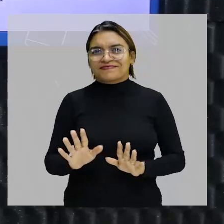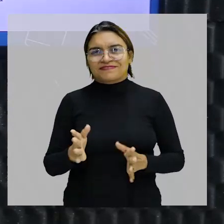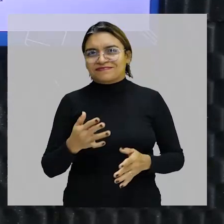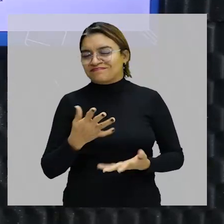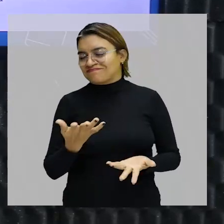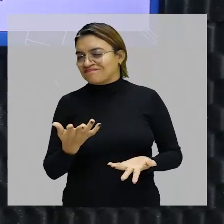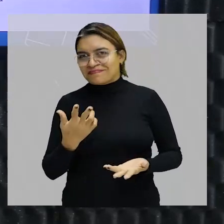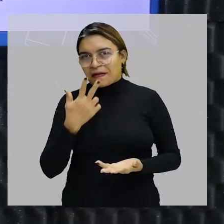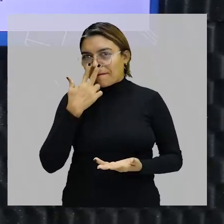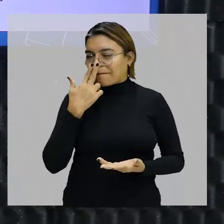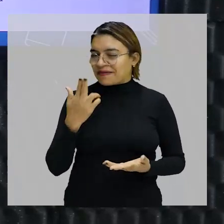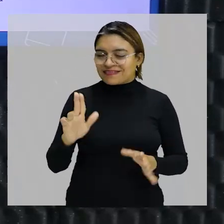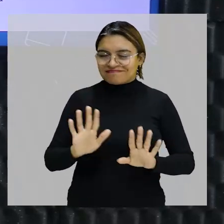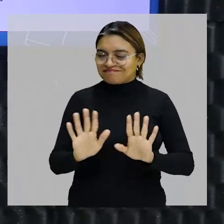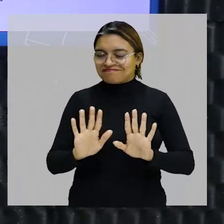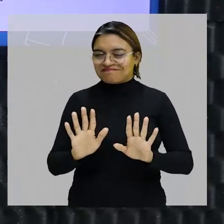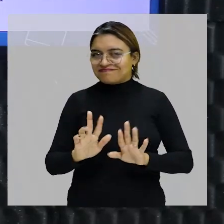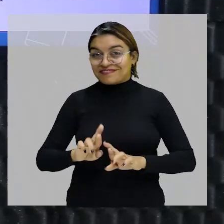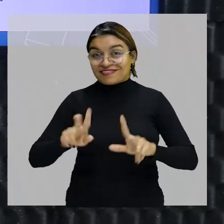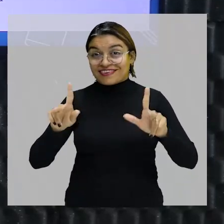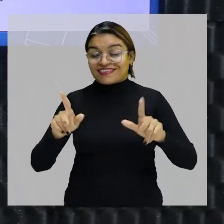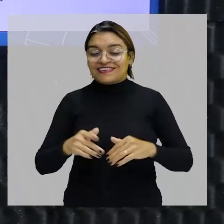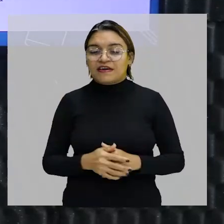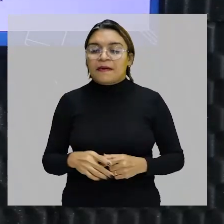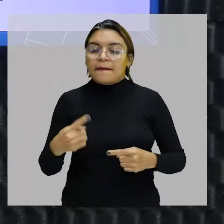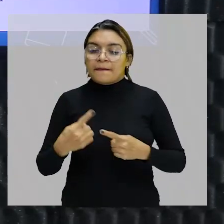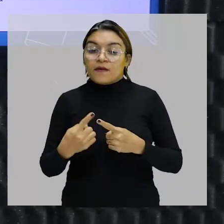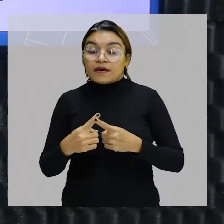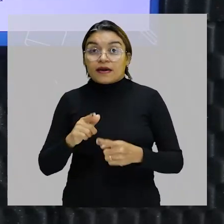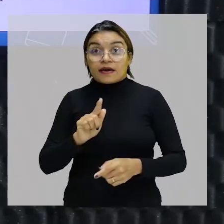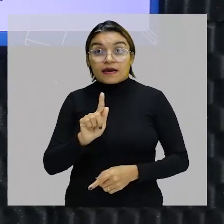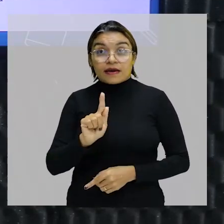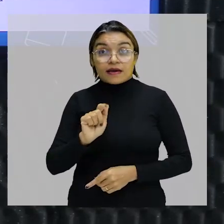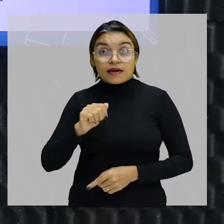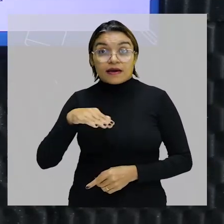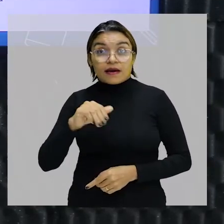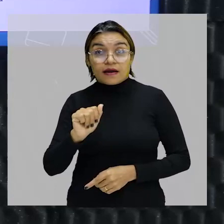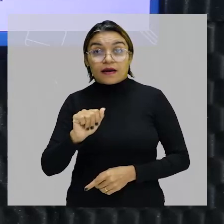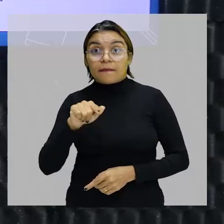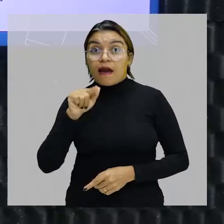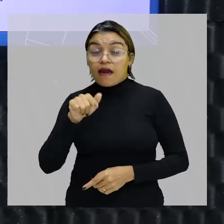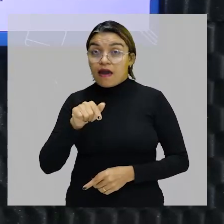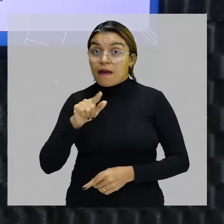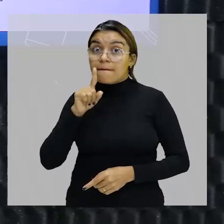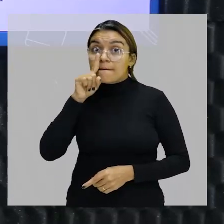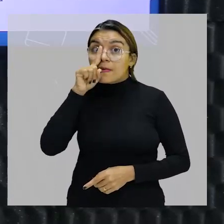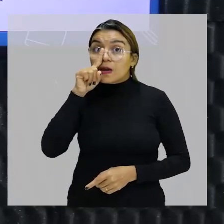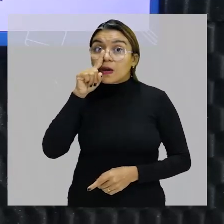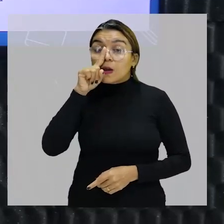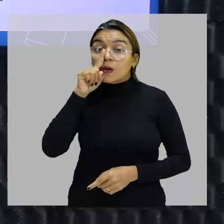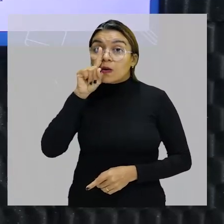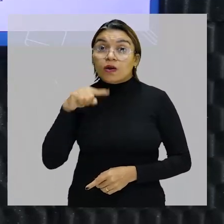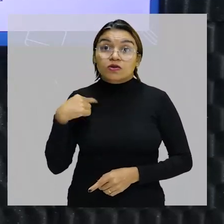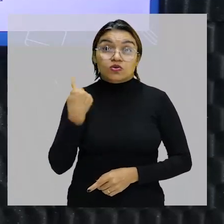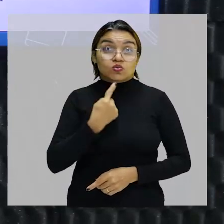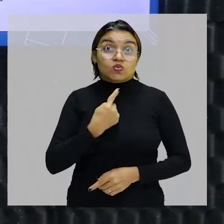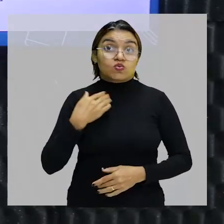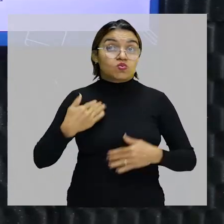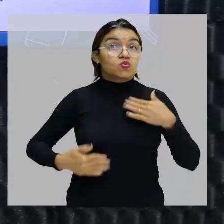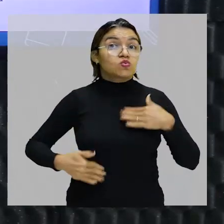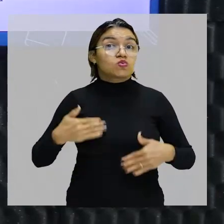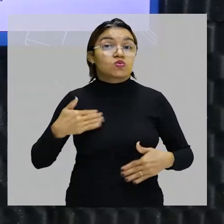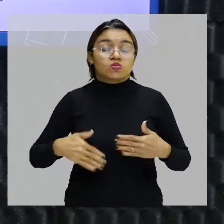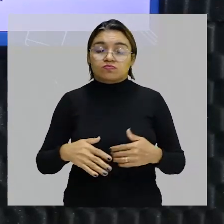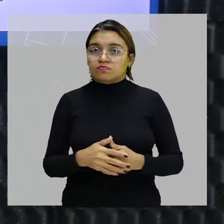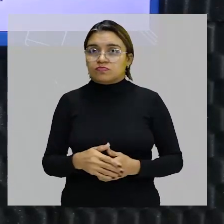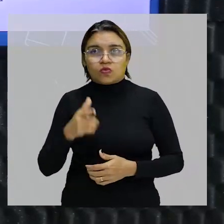muito certo, porque a radiação gama, na verdade, ela vai gerar muitos malefícios para o nosso organismo. Nós